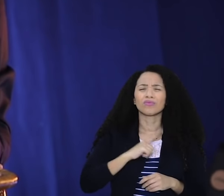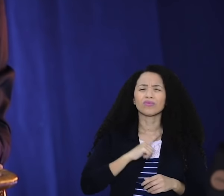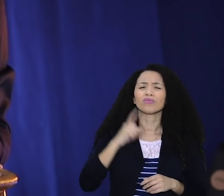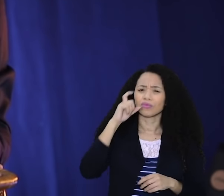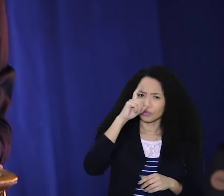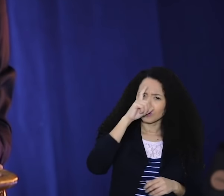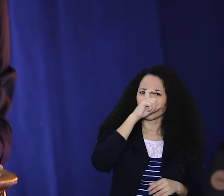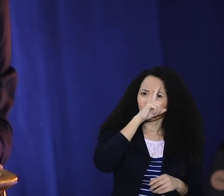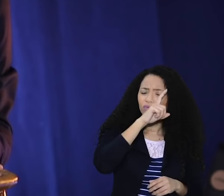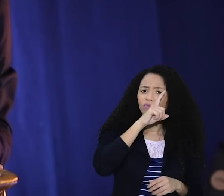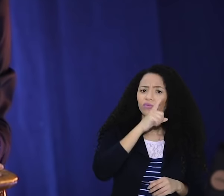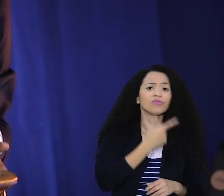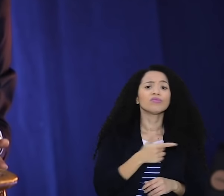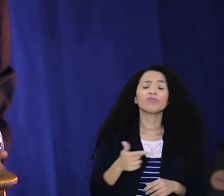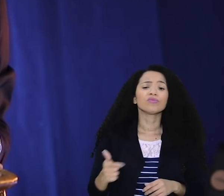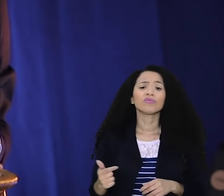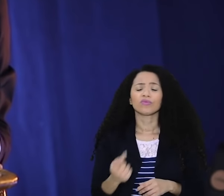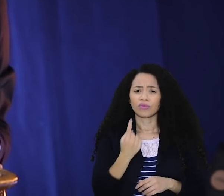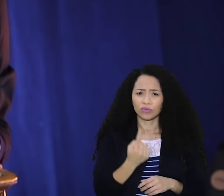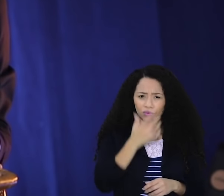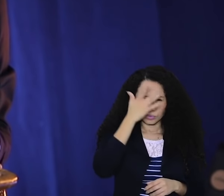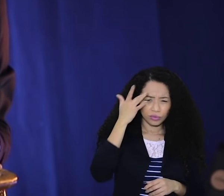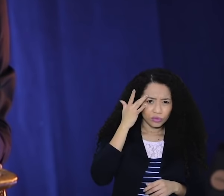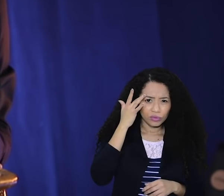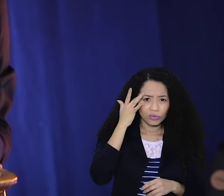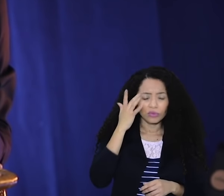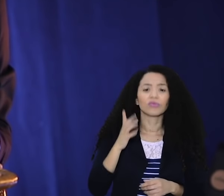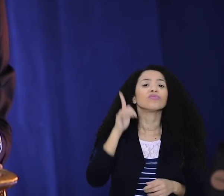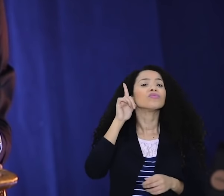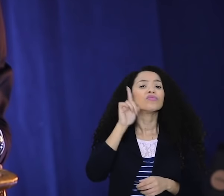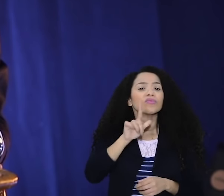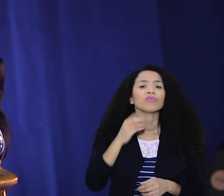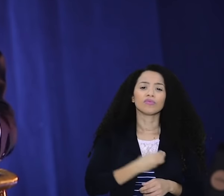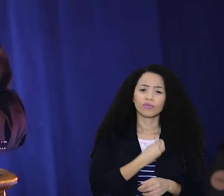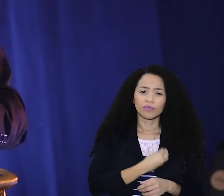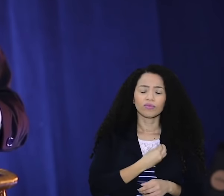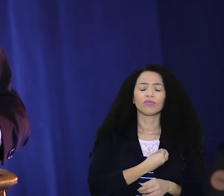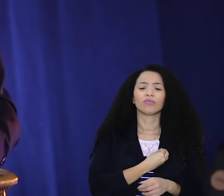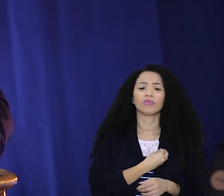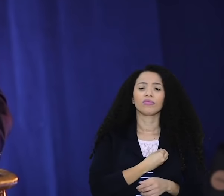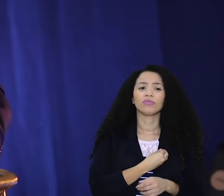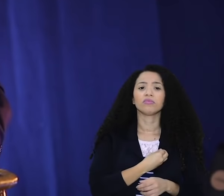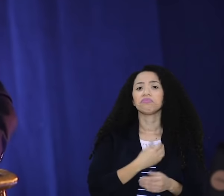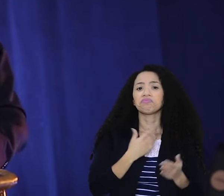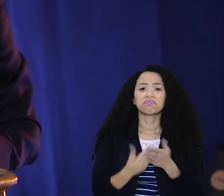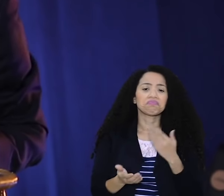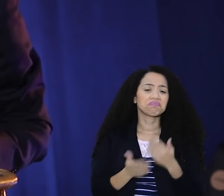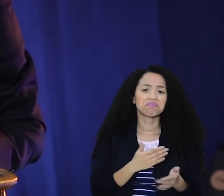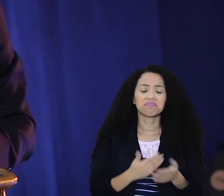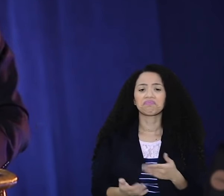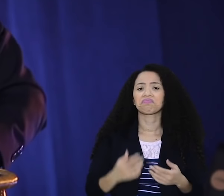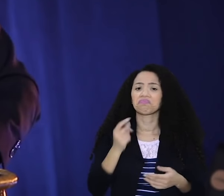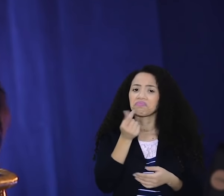adversidade. Não há um ser humano sequer que consiga viver nessa vida, independente das condições